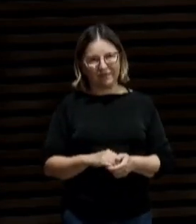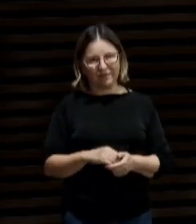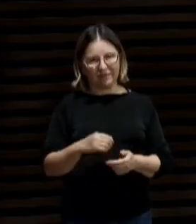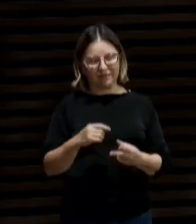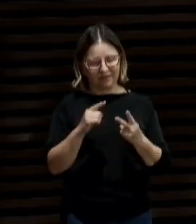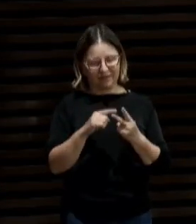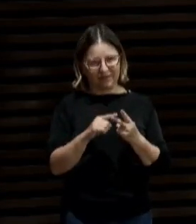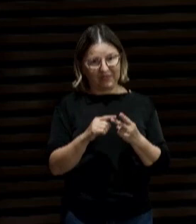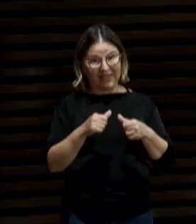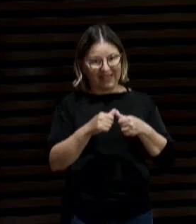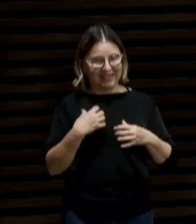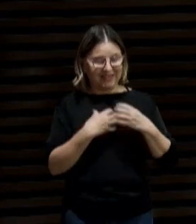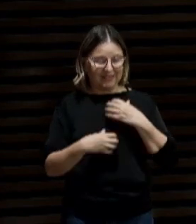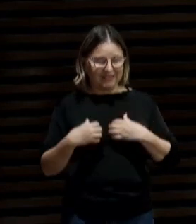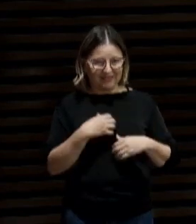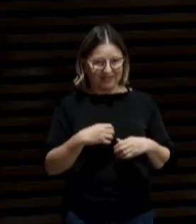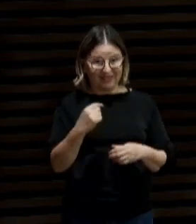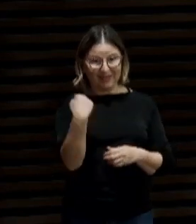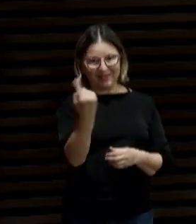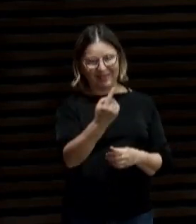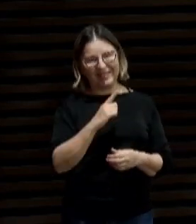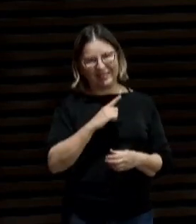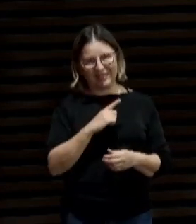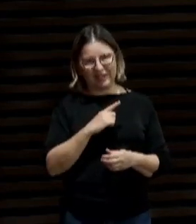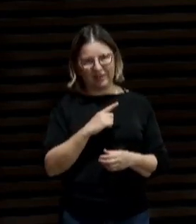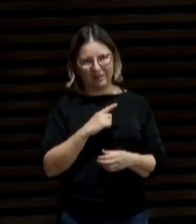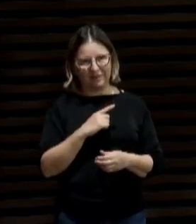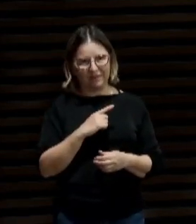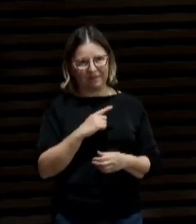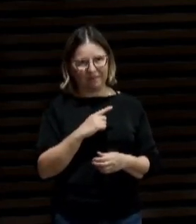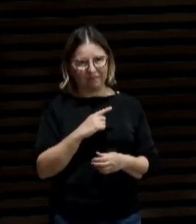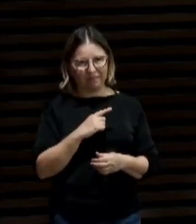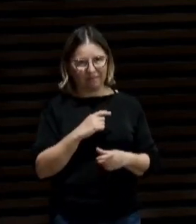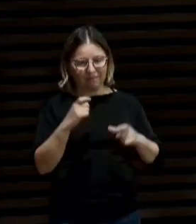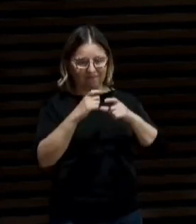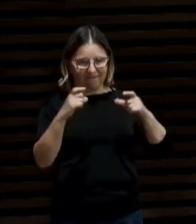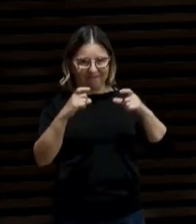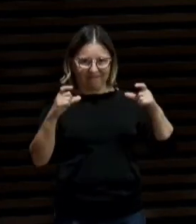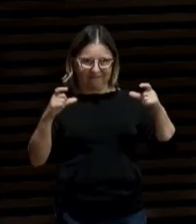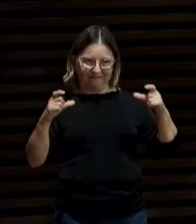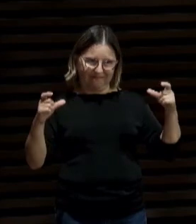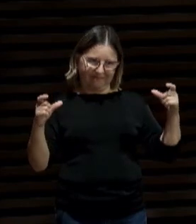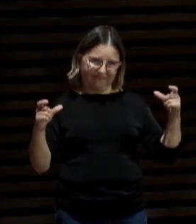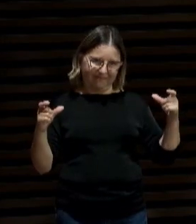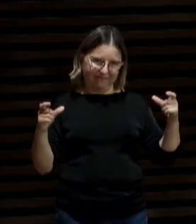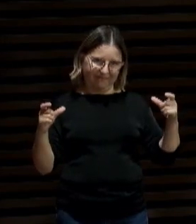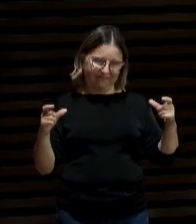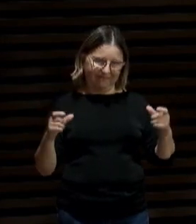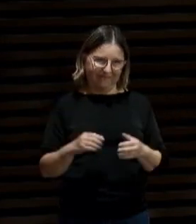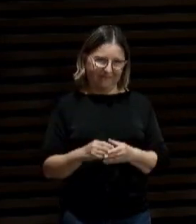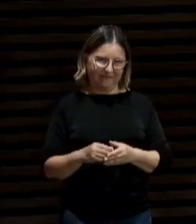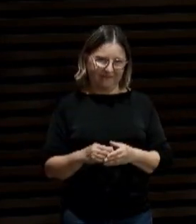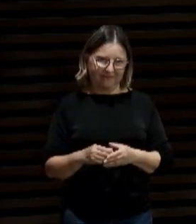2, essas aflições, amados, que nós temos, serão cada vez mais intensas. Não